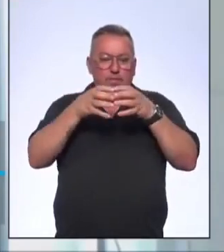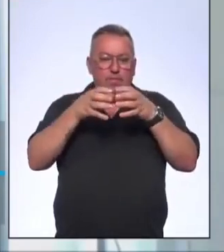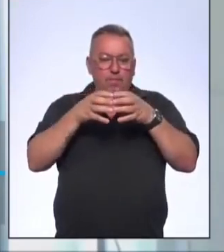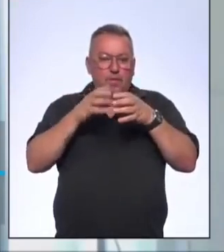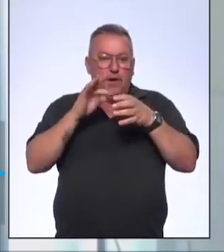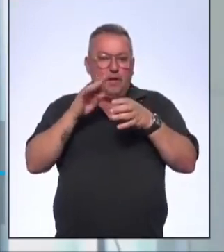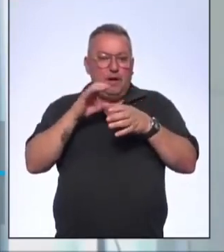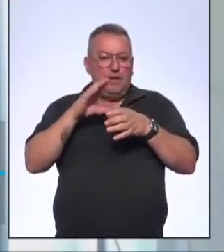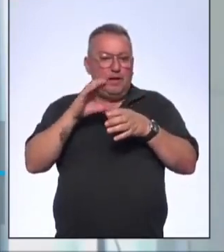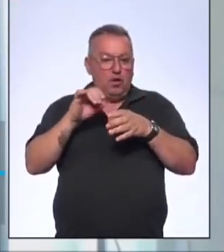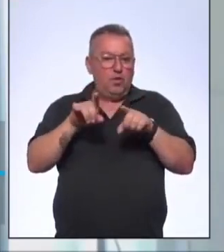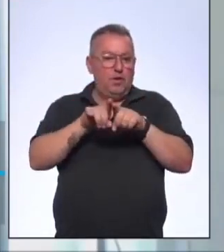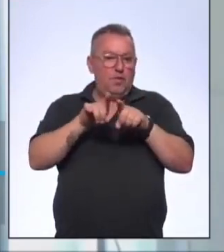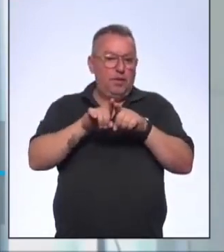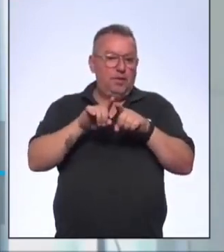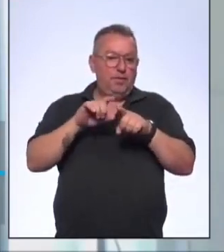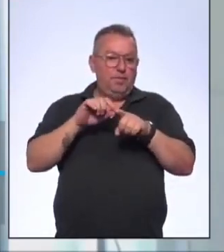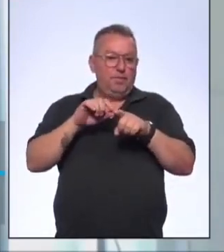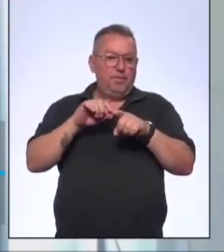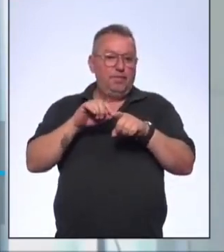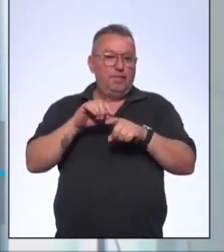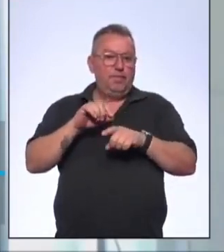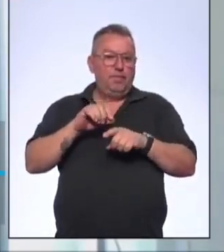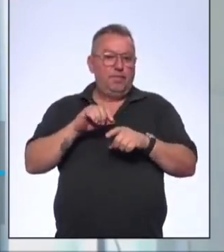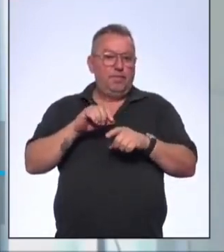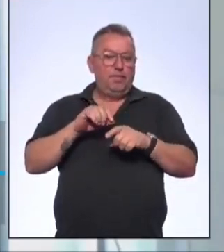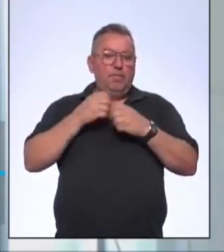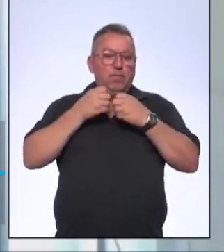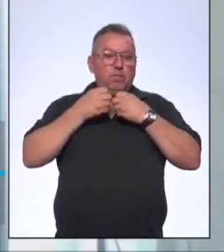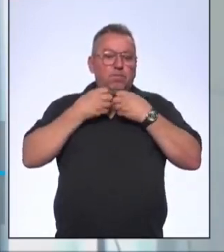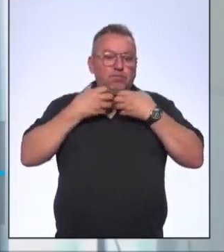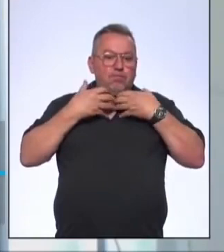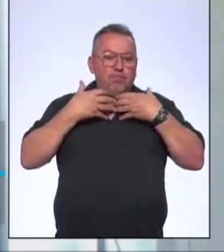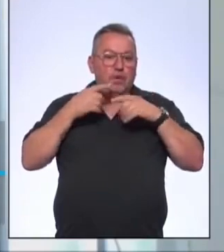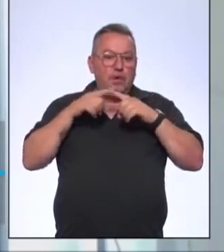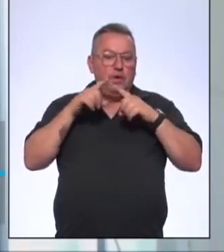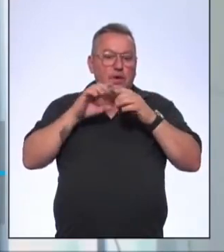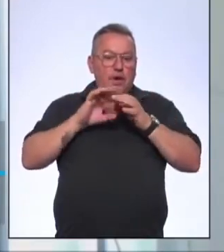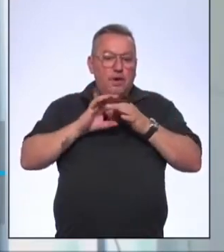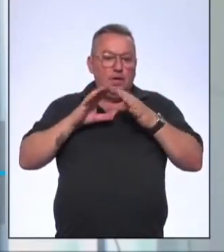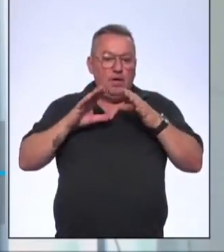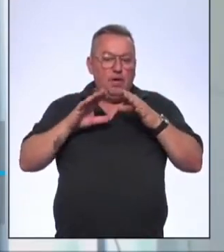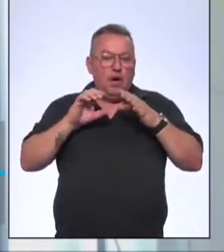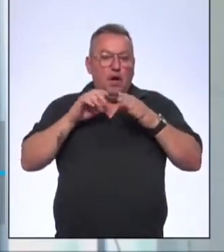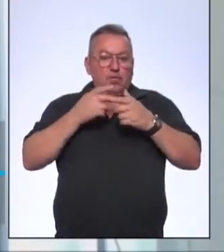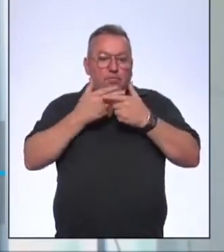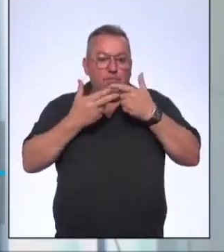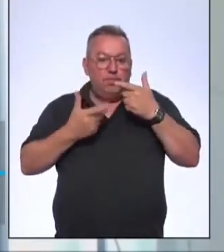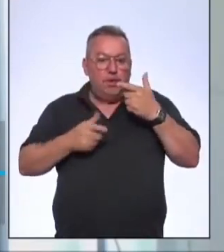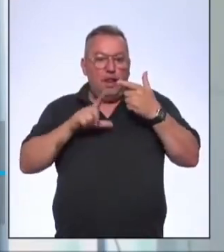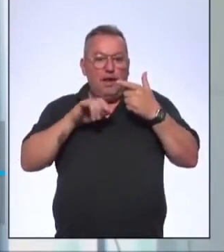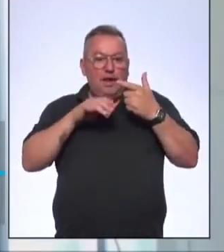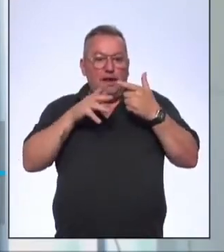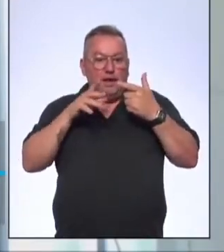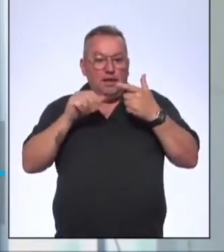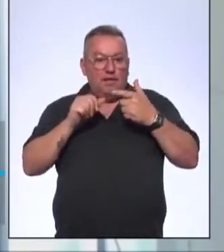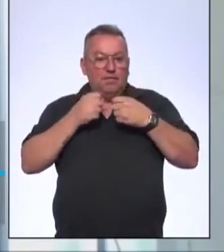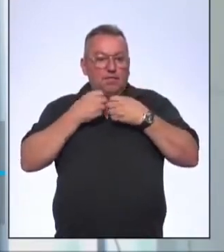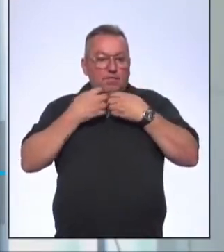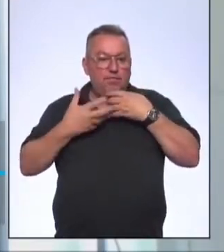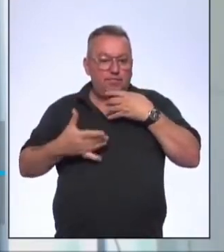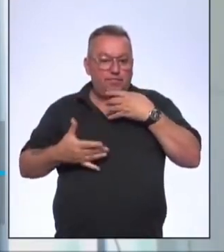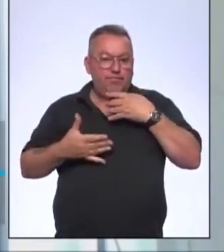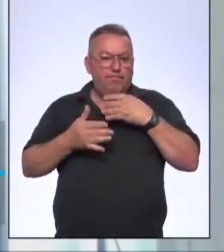tecido, o Guilherme escreveu... glândulas são órgãos que liberam substâncias líquidas.